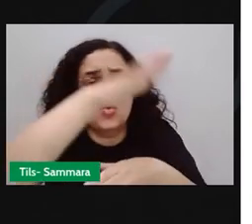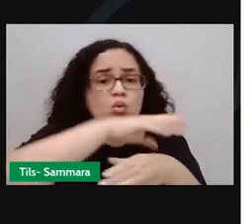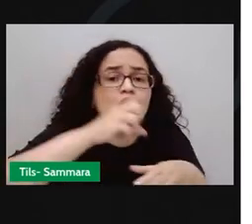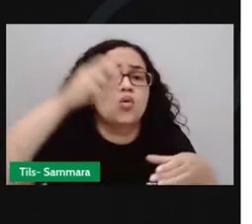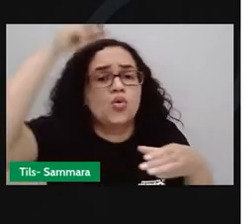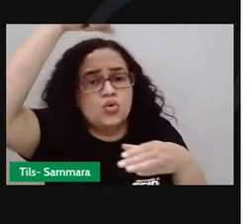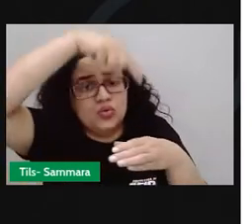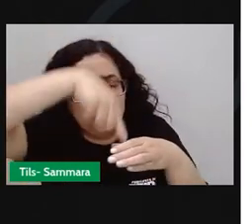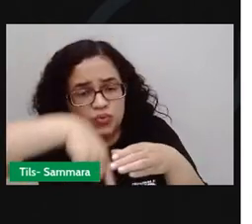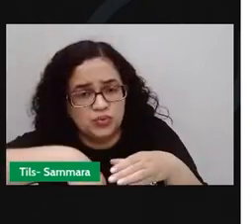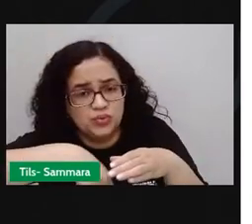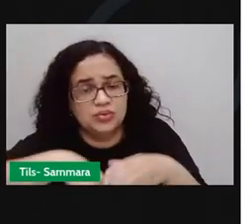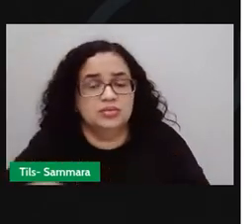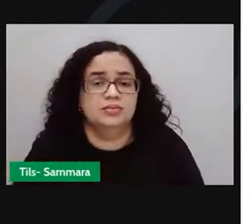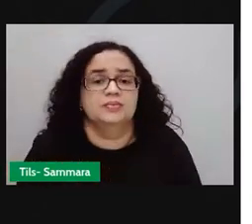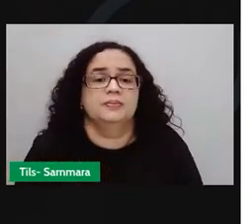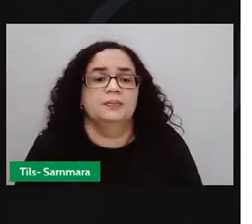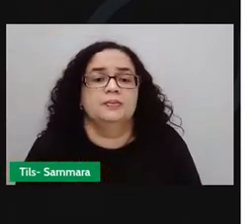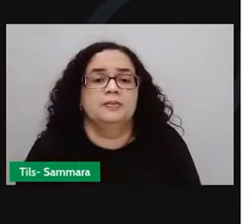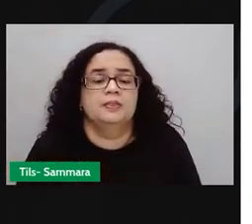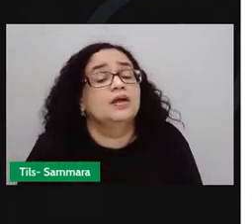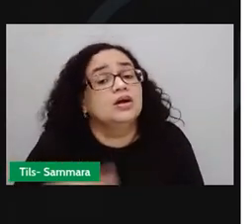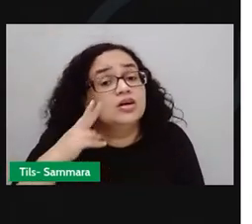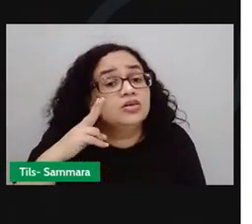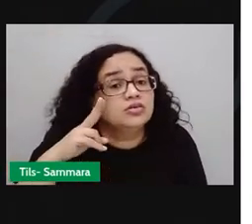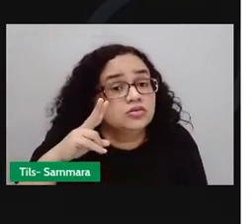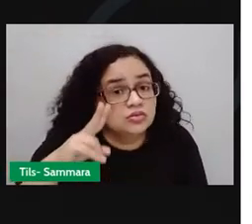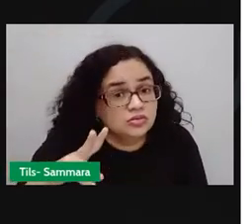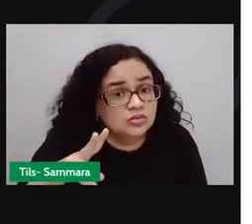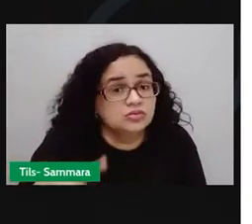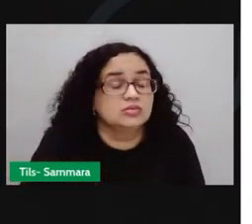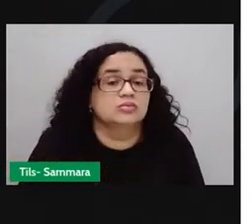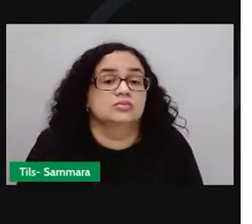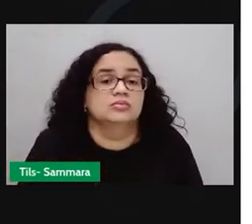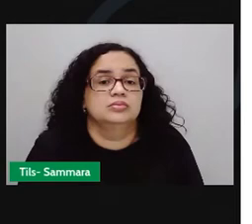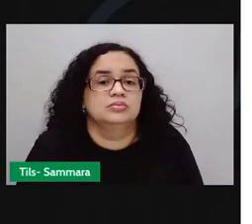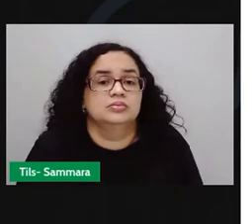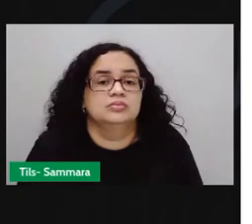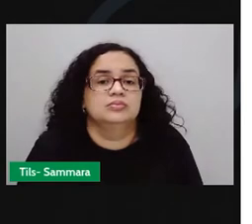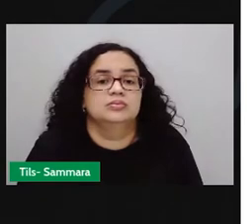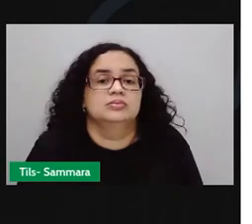vai afundar? Vamos lá para o nosso teste.